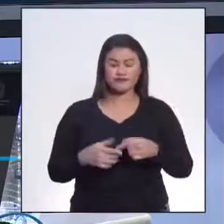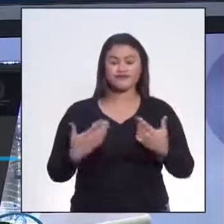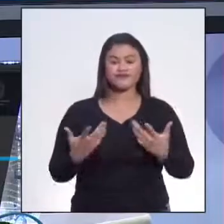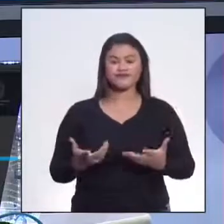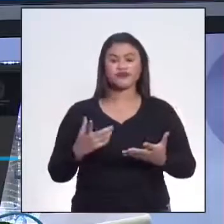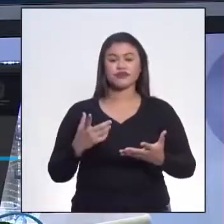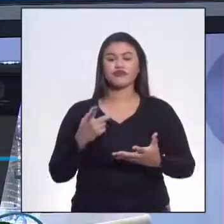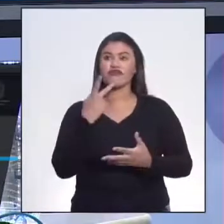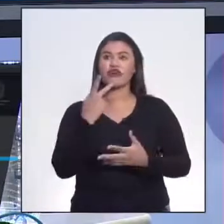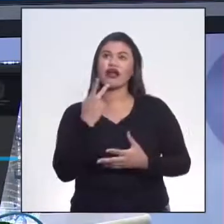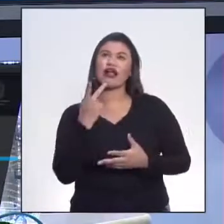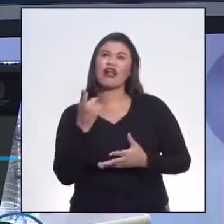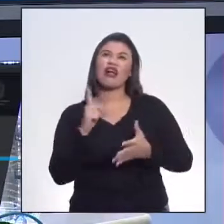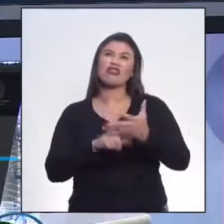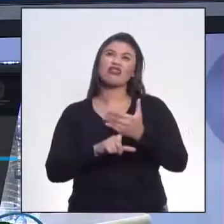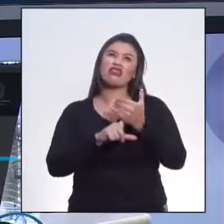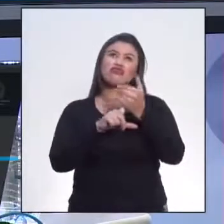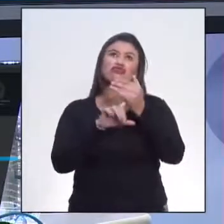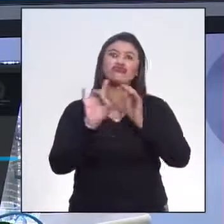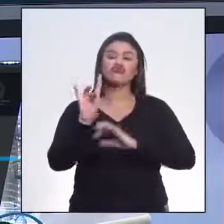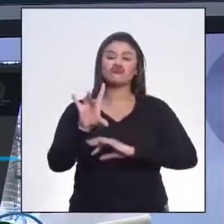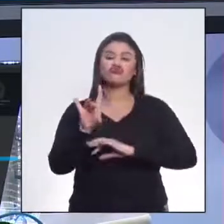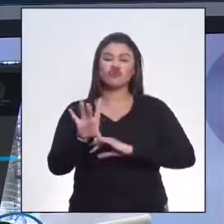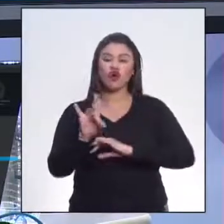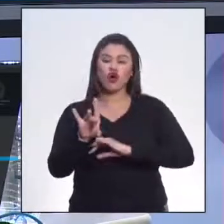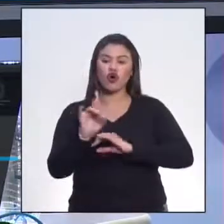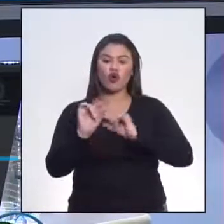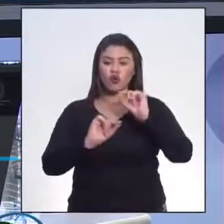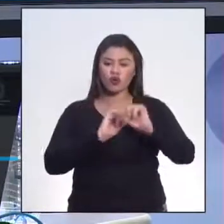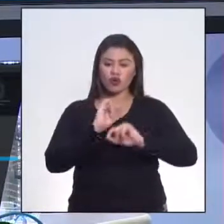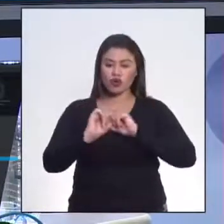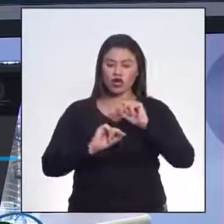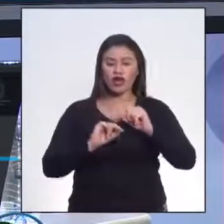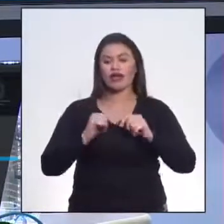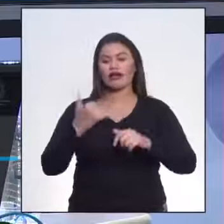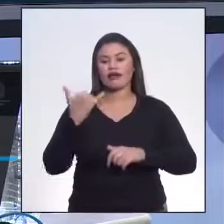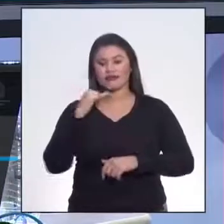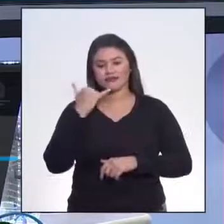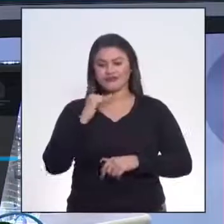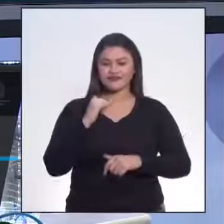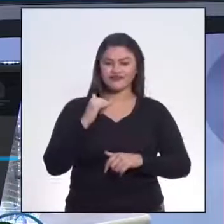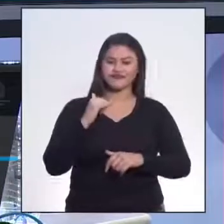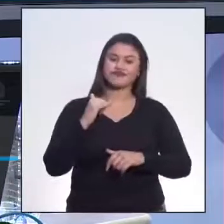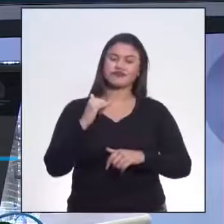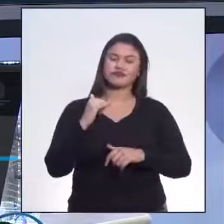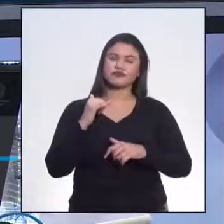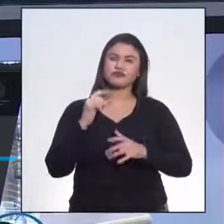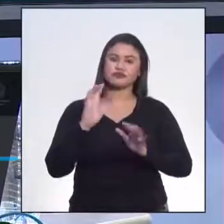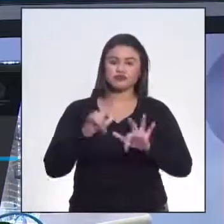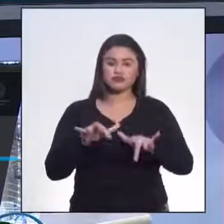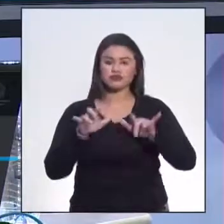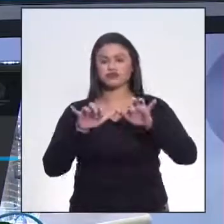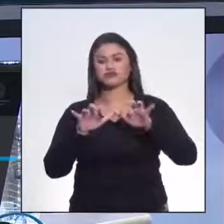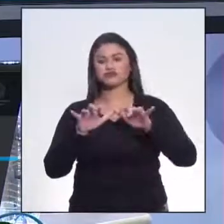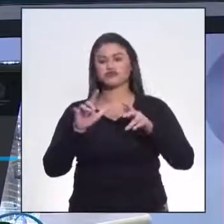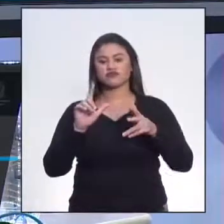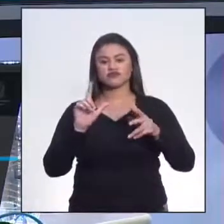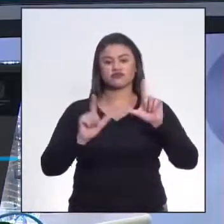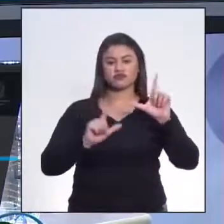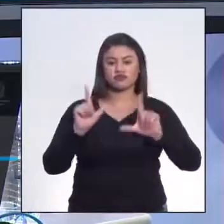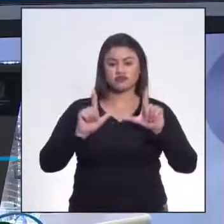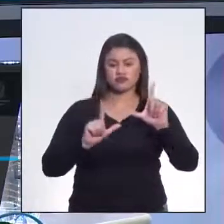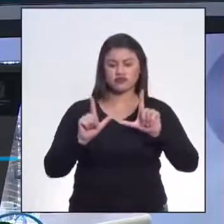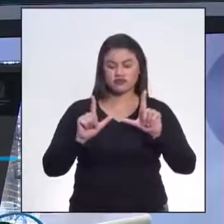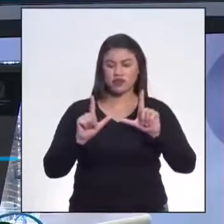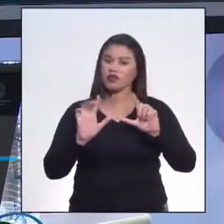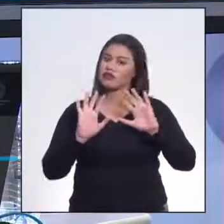tecnologia, muitas vezes a gente associa tecnologia a somente esses itens, né, a celular, a computador, a TV e tal, e